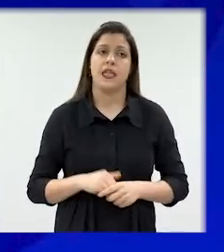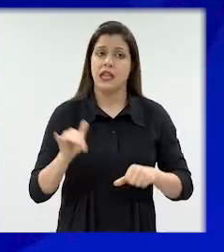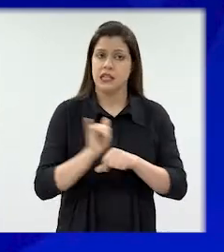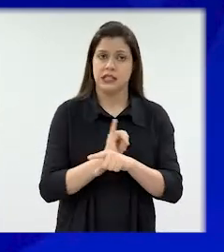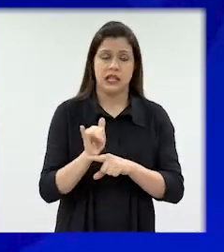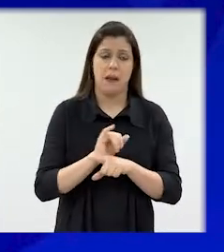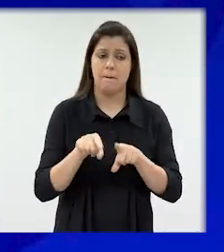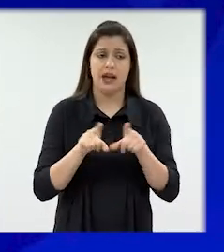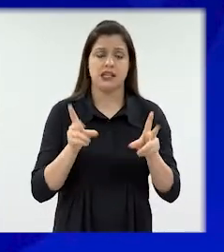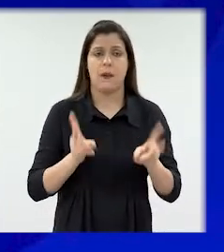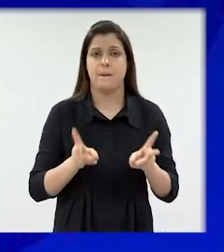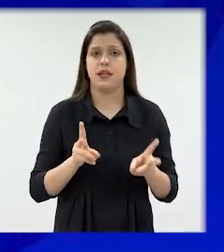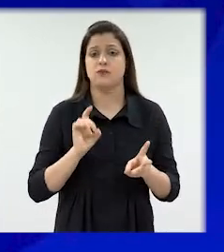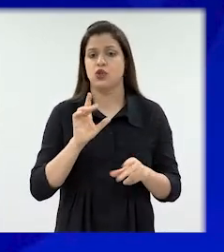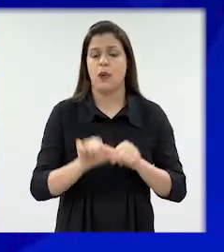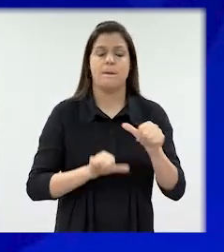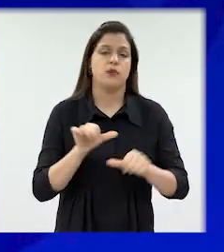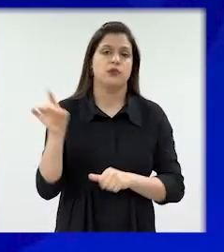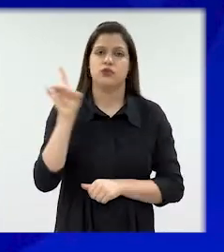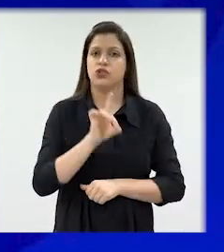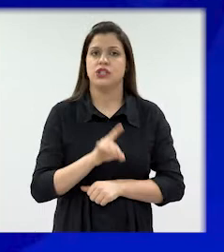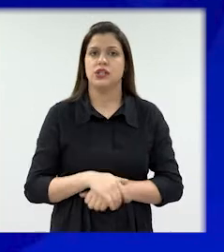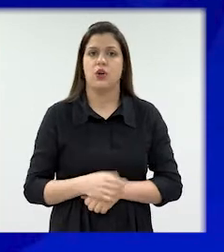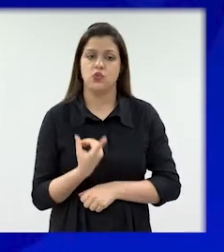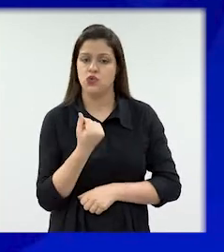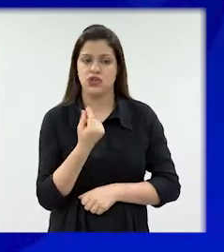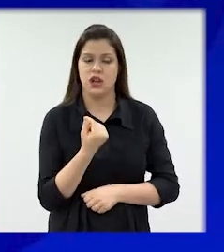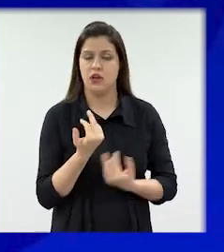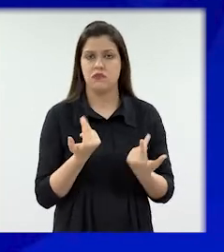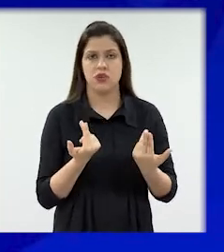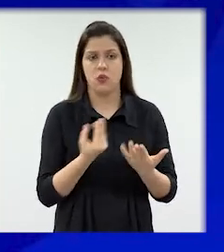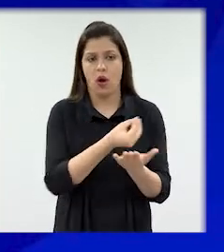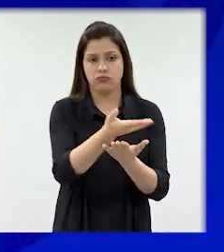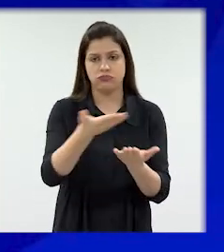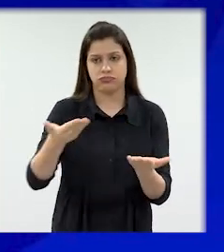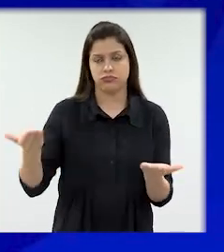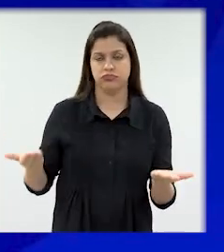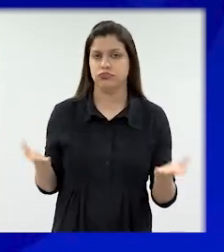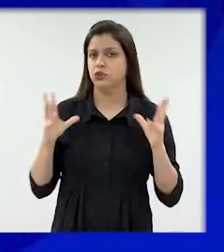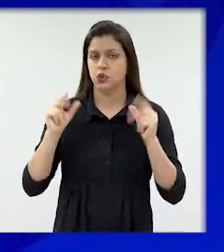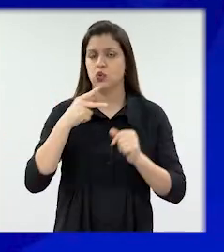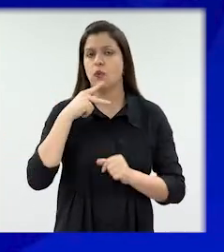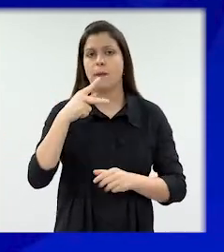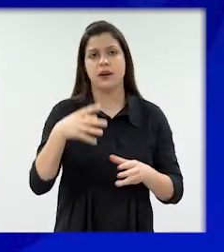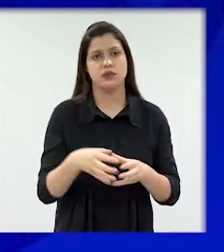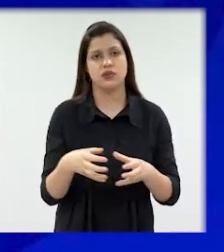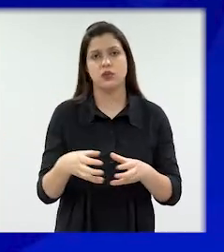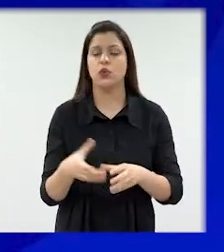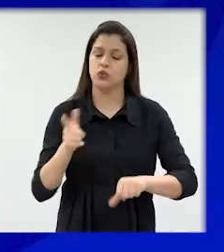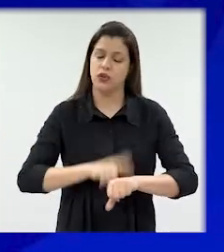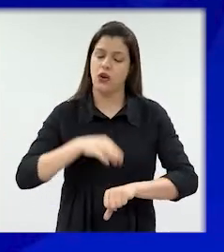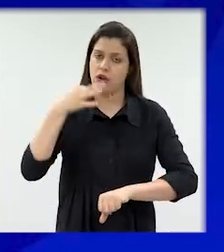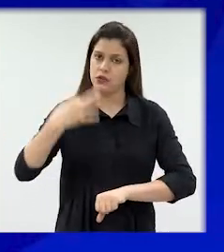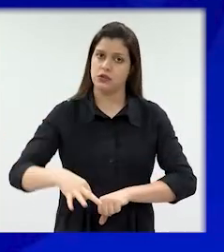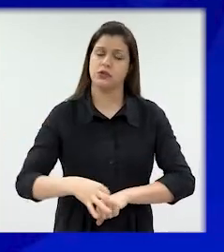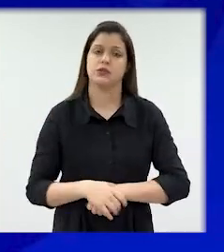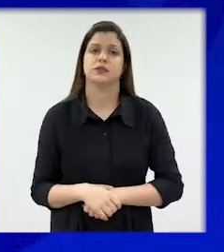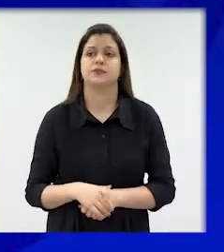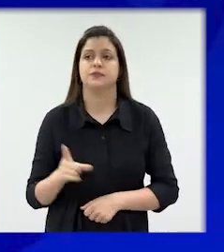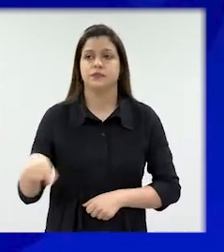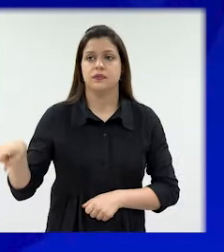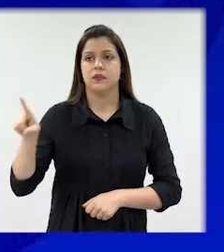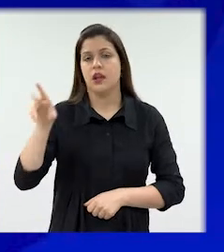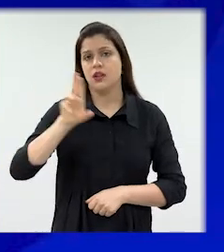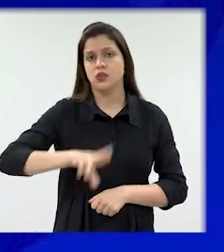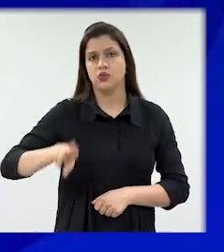o procedimento vai ser o mesmo, só altera a data, mas o dinheiro será distribuído entre os partidos no momento oportuno para